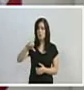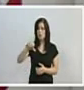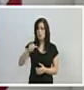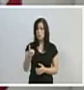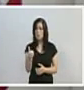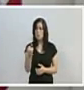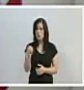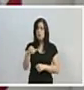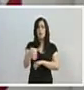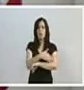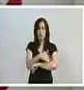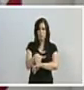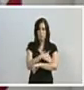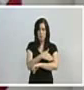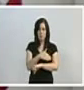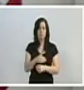4.940 ruas.